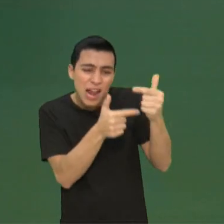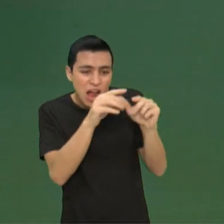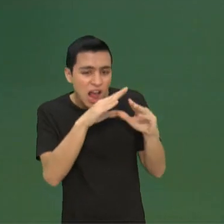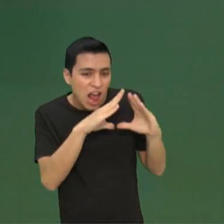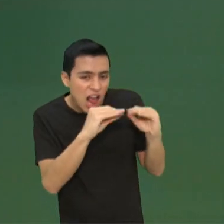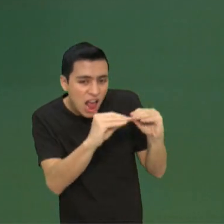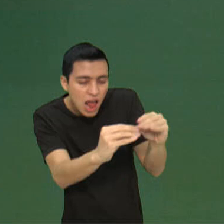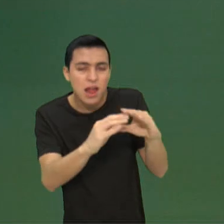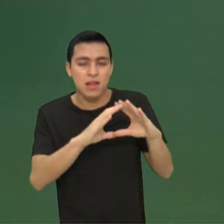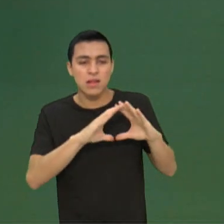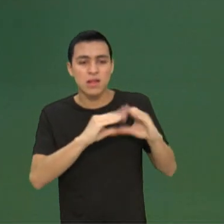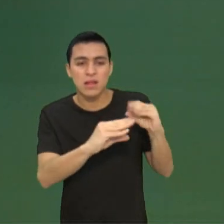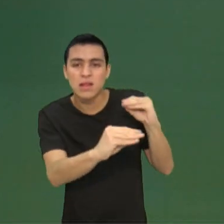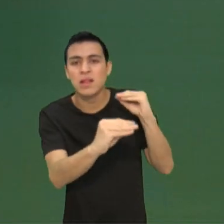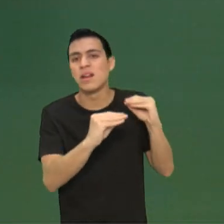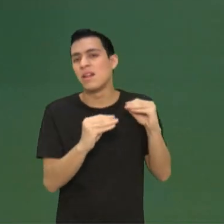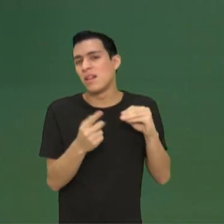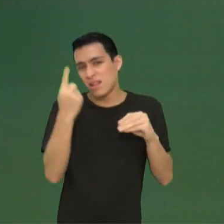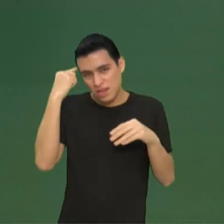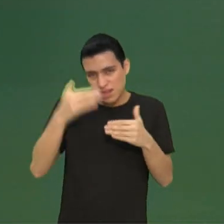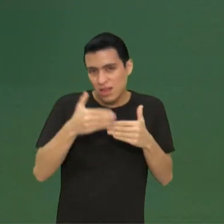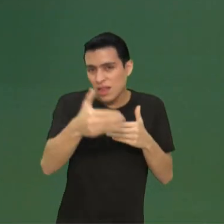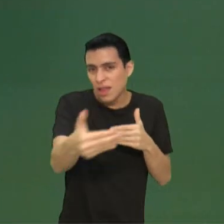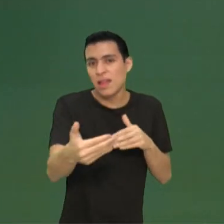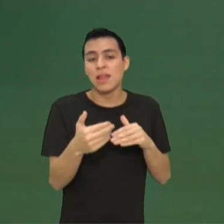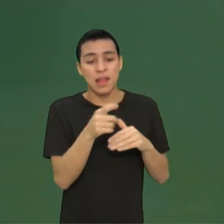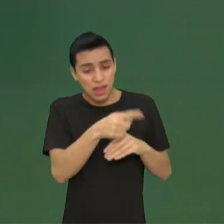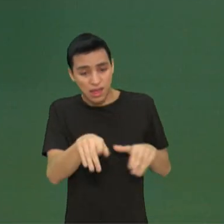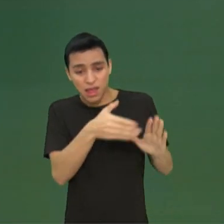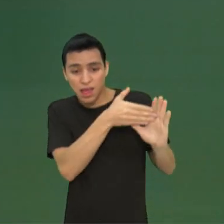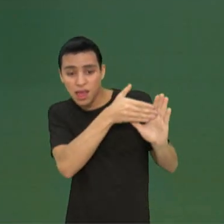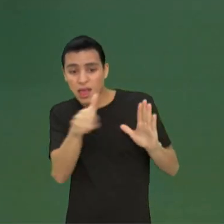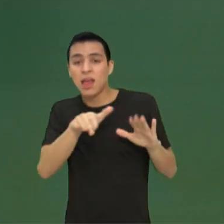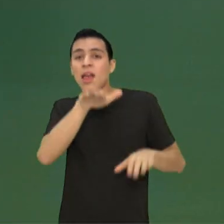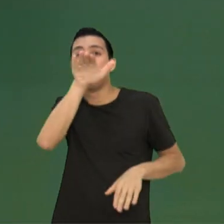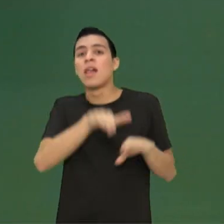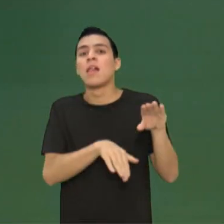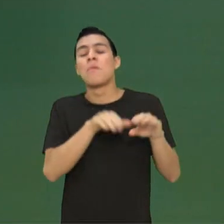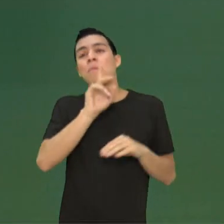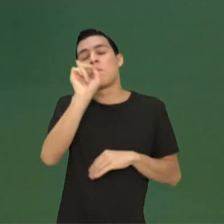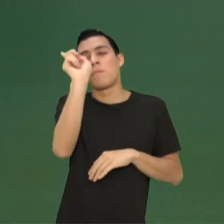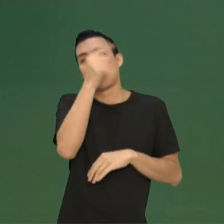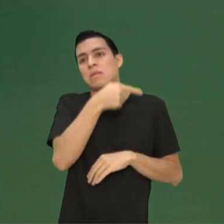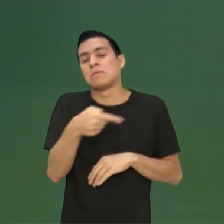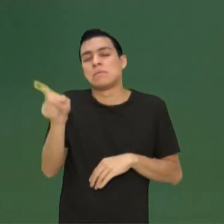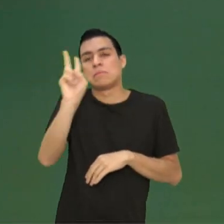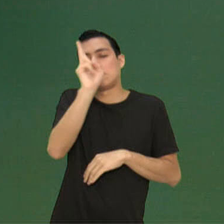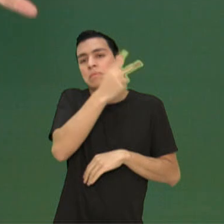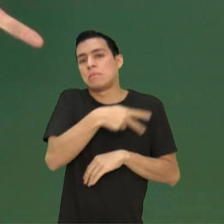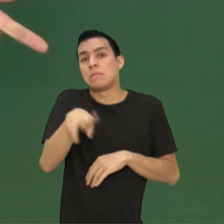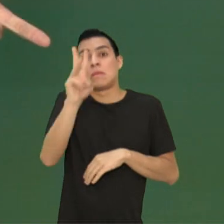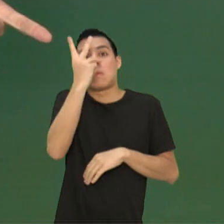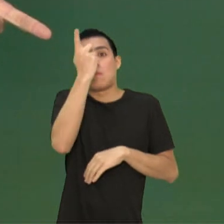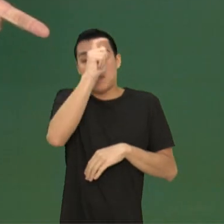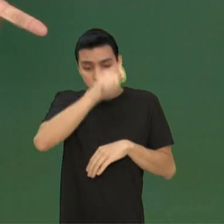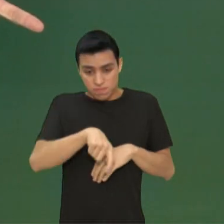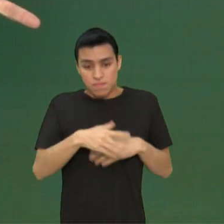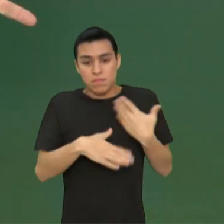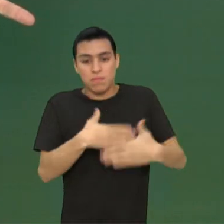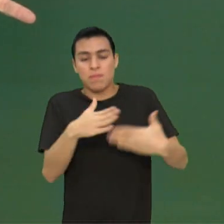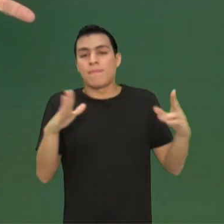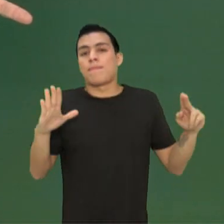Eu já estou algumas etapas à frente. Etapas essas que demoram ali entre 1 semana e meia, 2 até 1 mês para